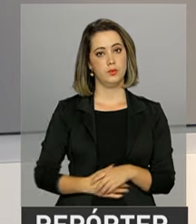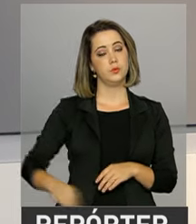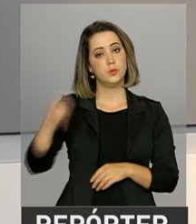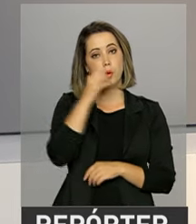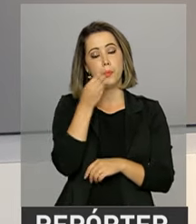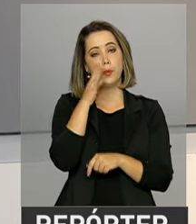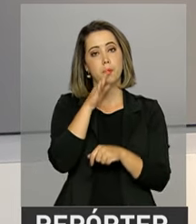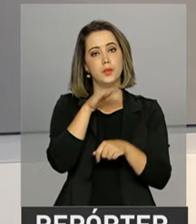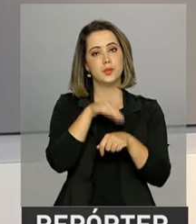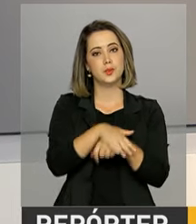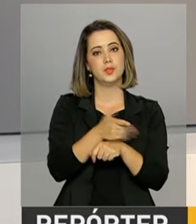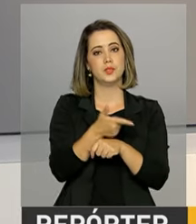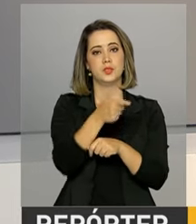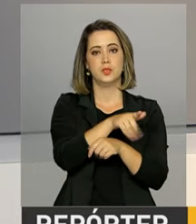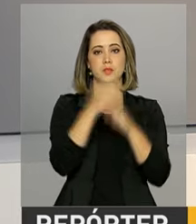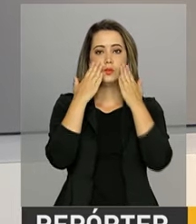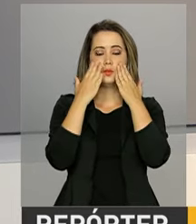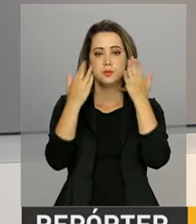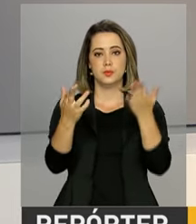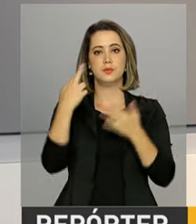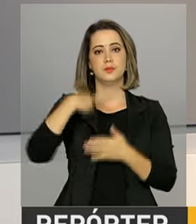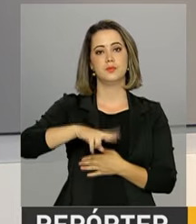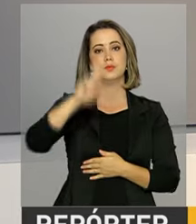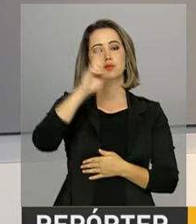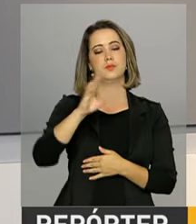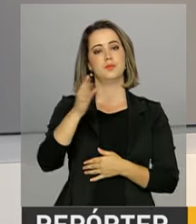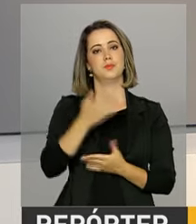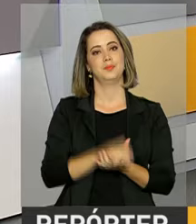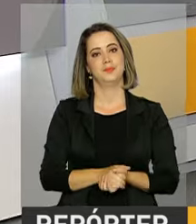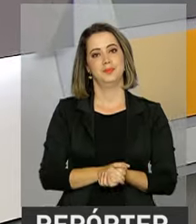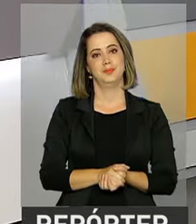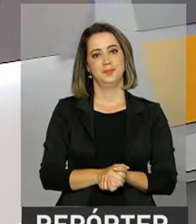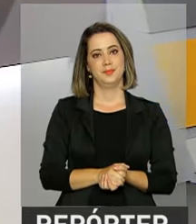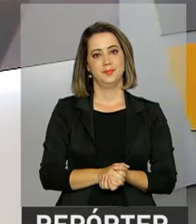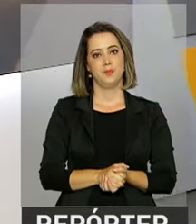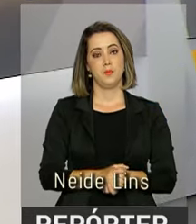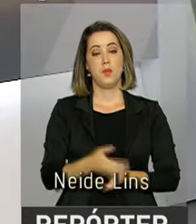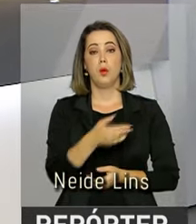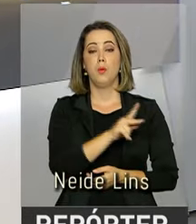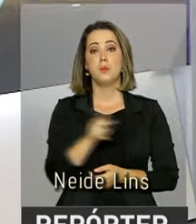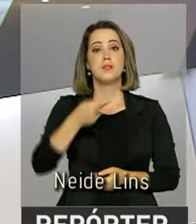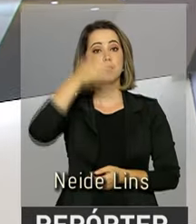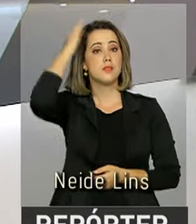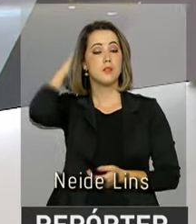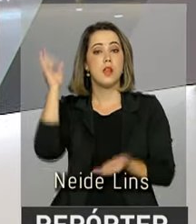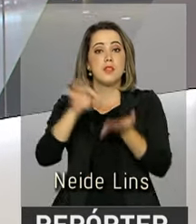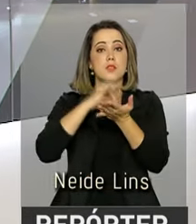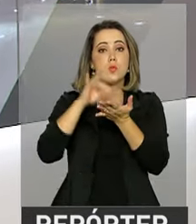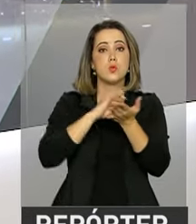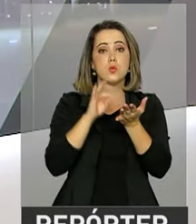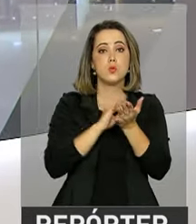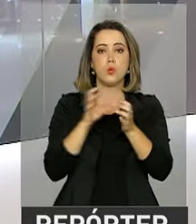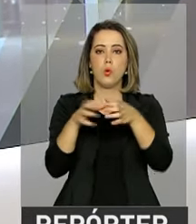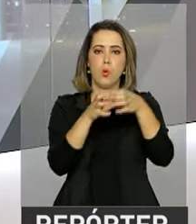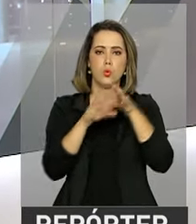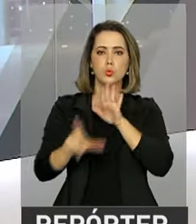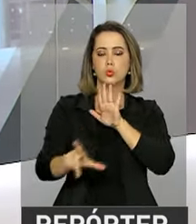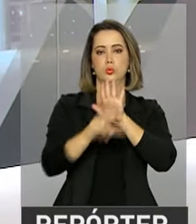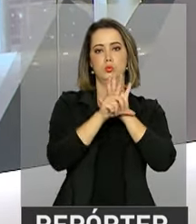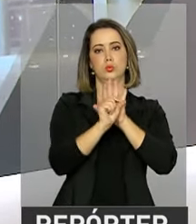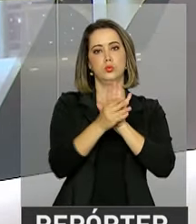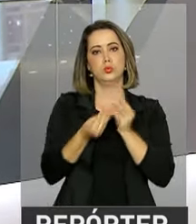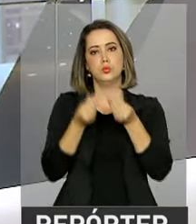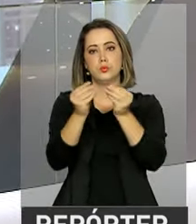Olá, boa noite. No ar mais uma edição do Repórter NBR. O presidente Michel Temer assinou um conjunto de leis que garante